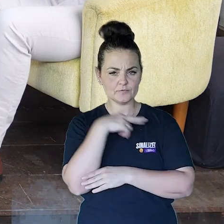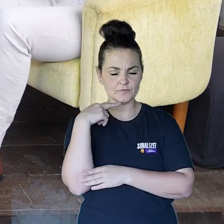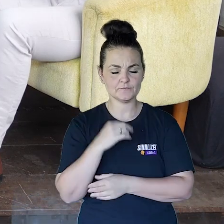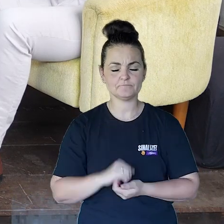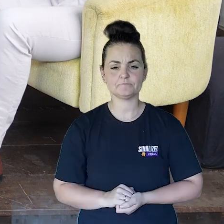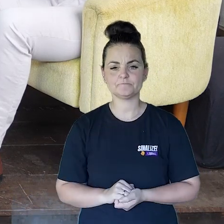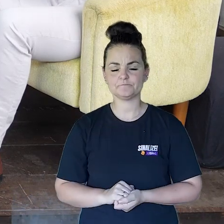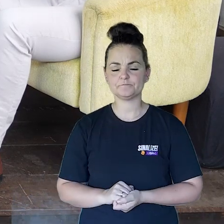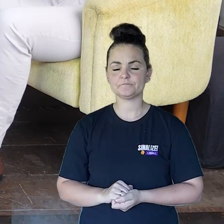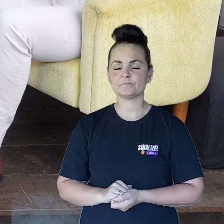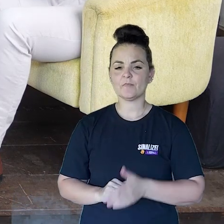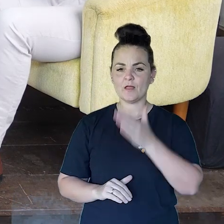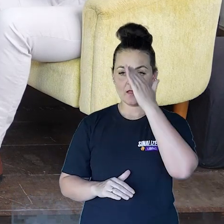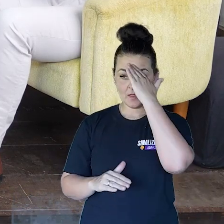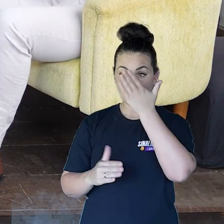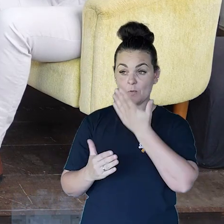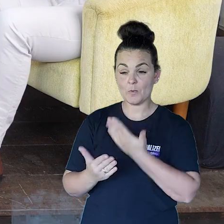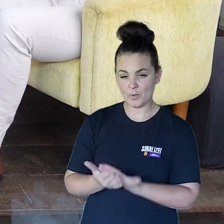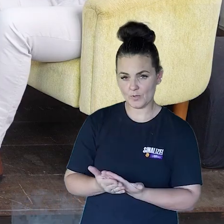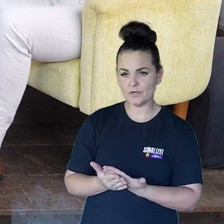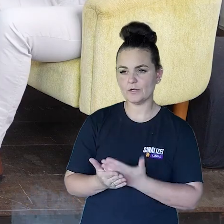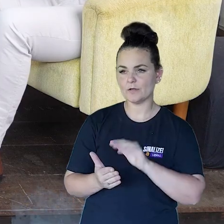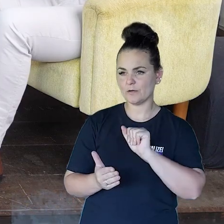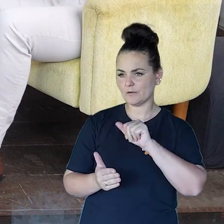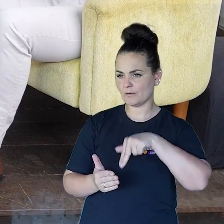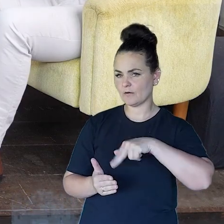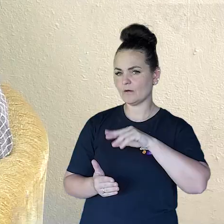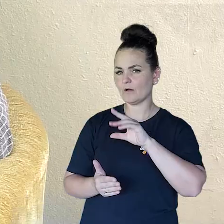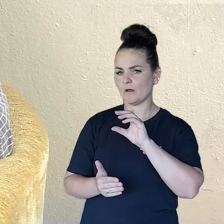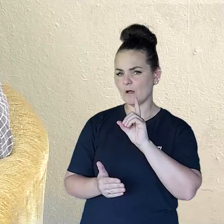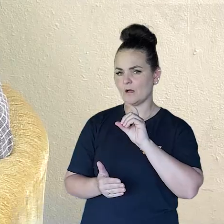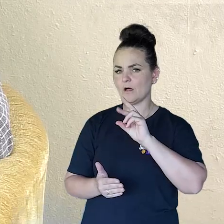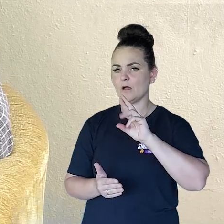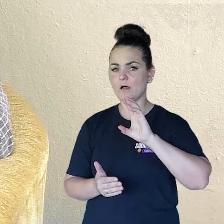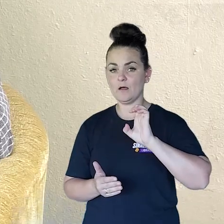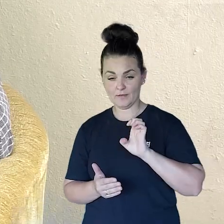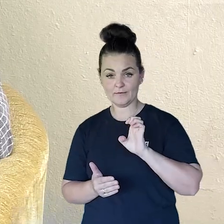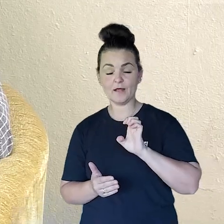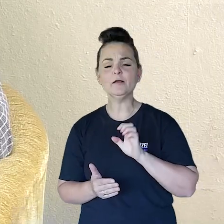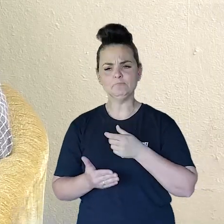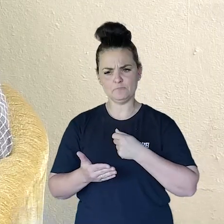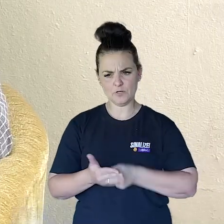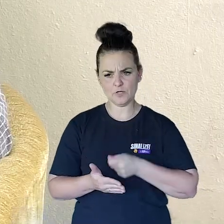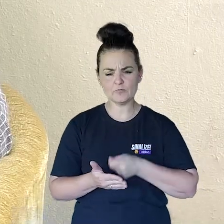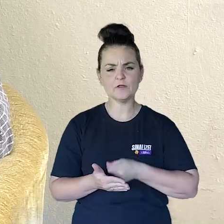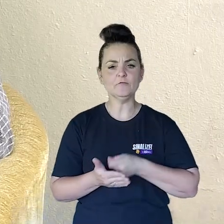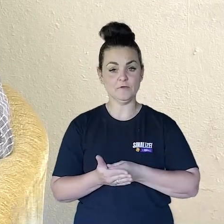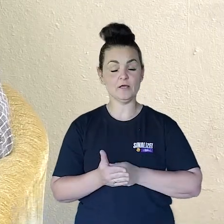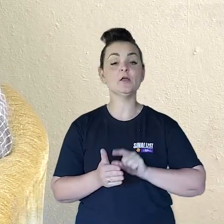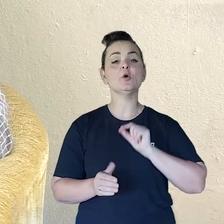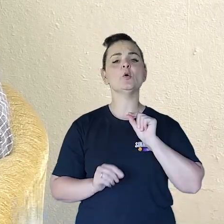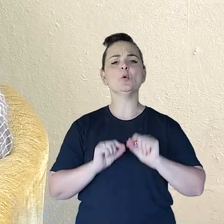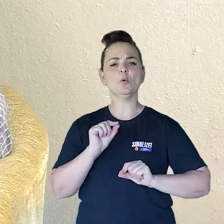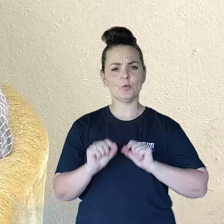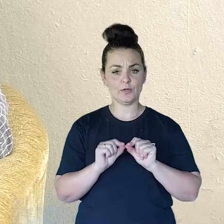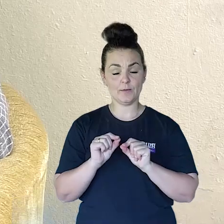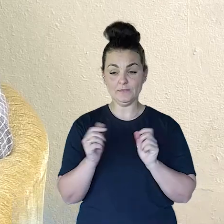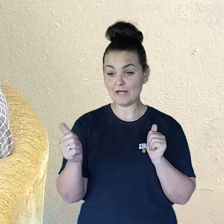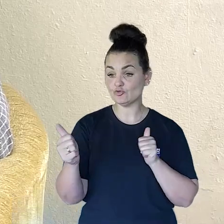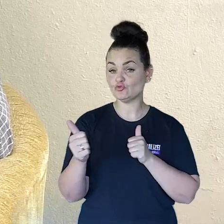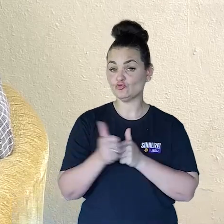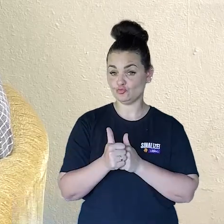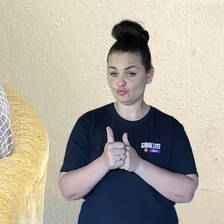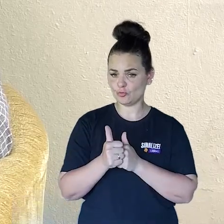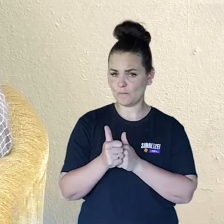Eu acredito, André, e eu sempre também defendo isso, de que nós devemos estar sempre próximo daqueles que mais